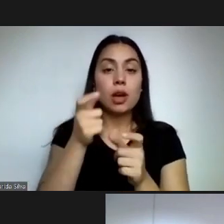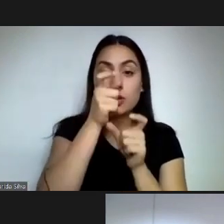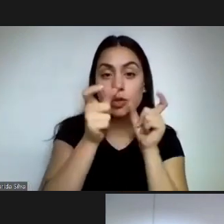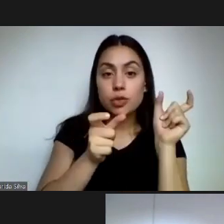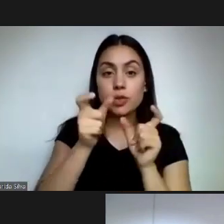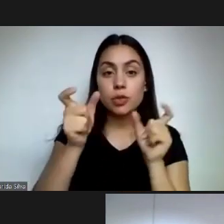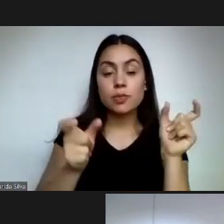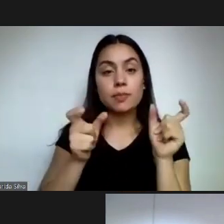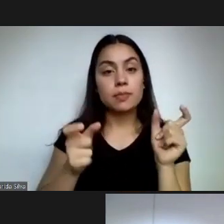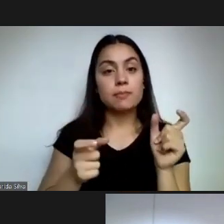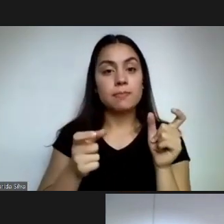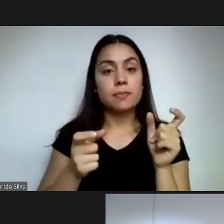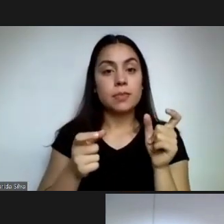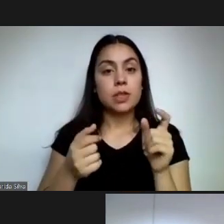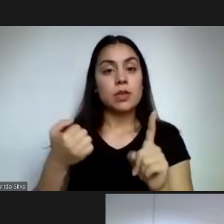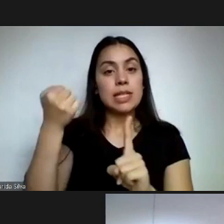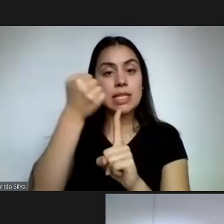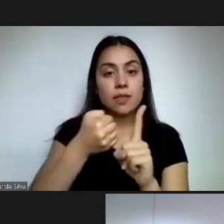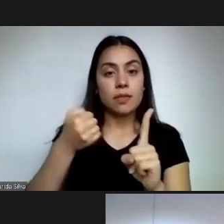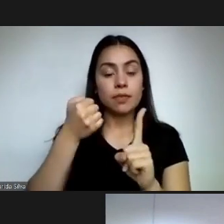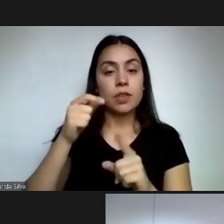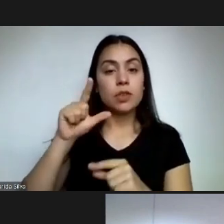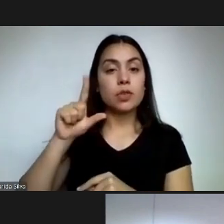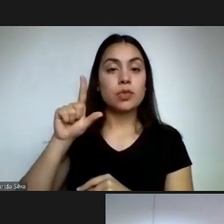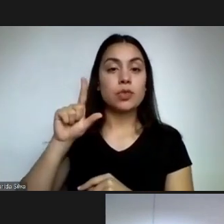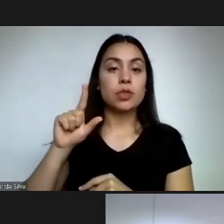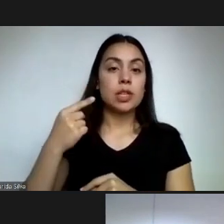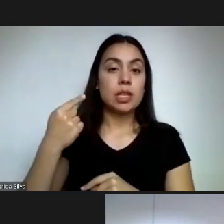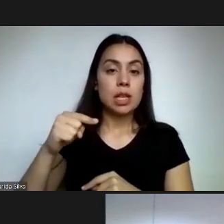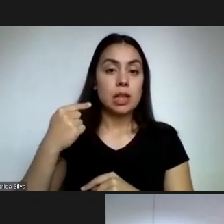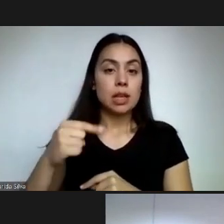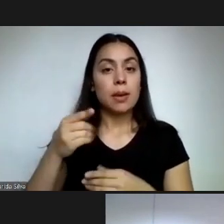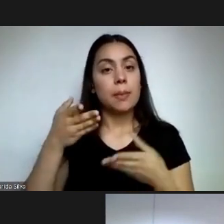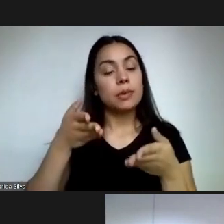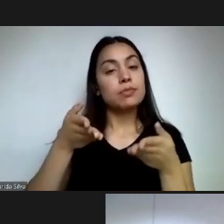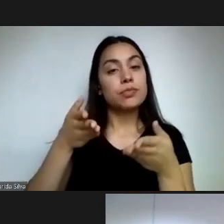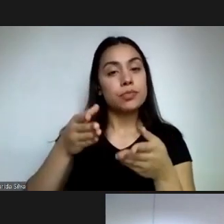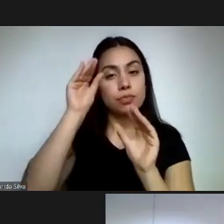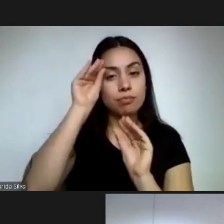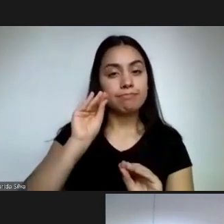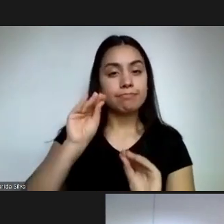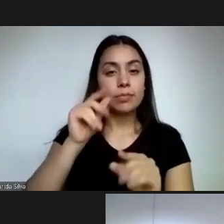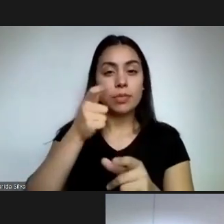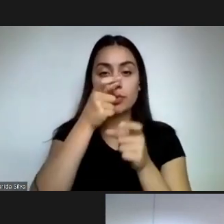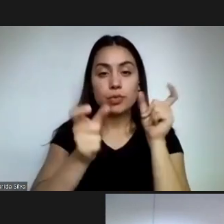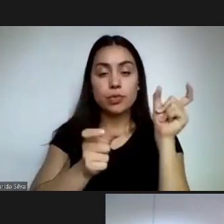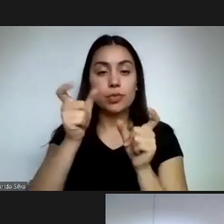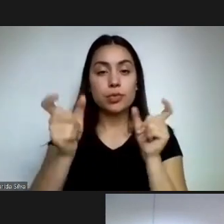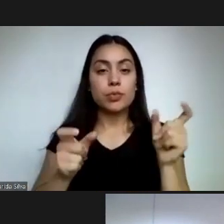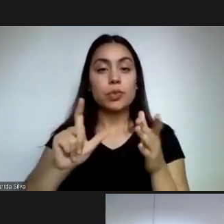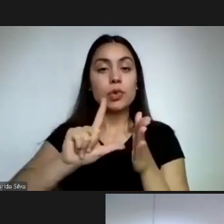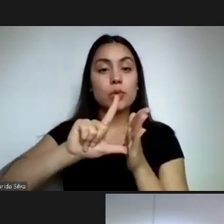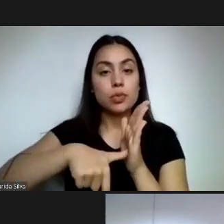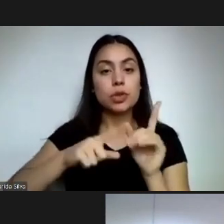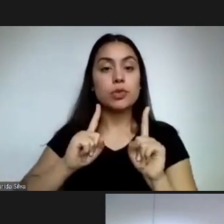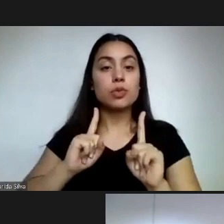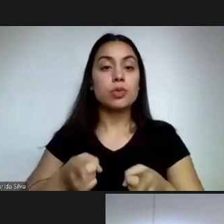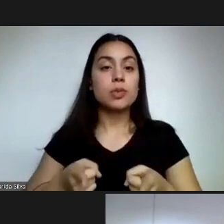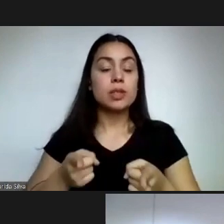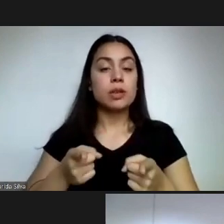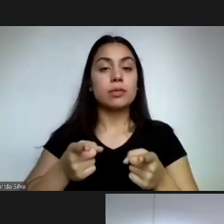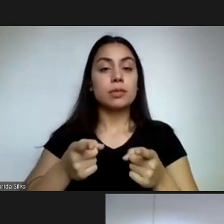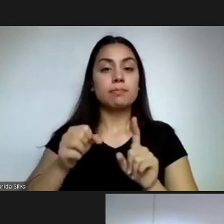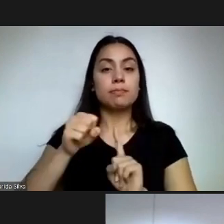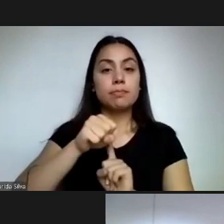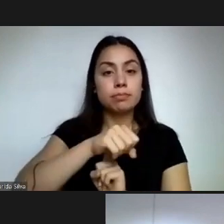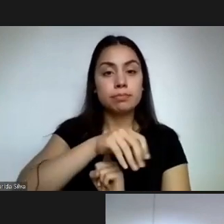desafios para se tornarem educadores de pares. Portanto, todo o processo começava com uma formação mais temática, em que